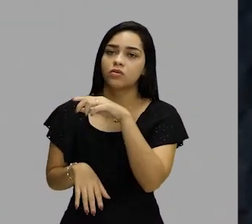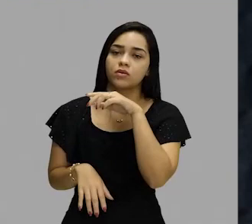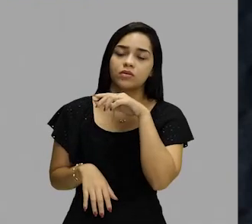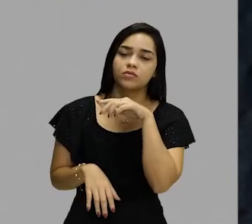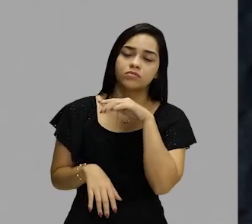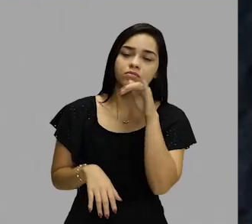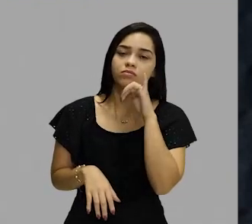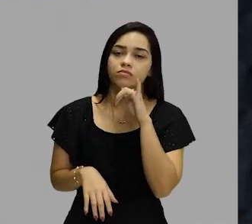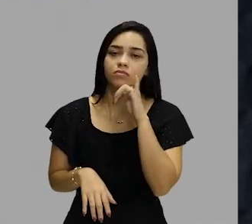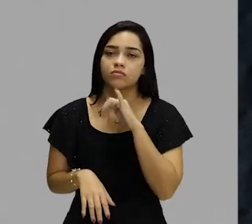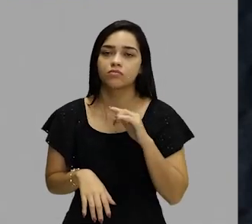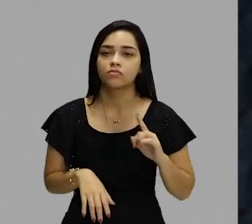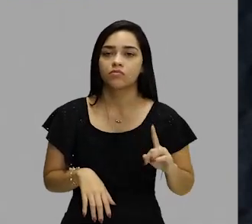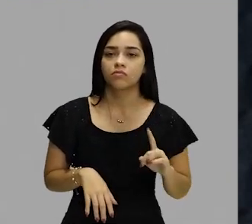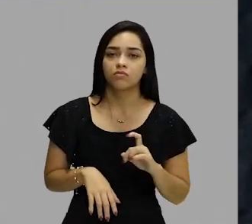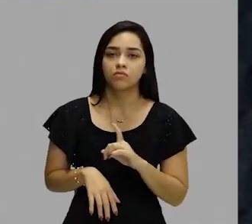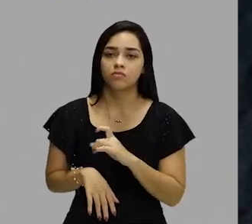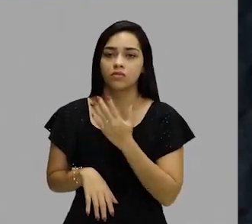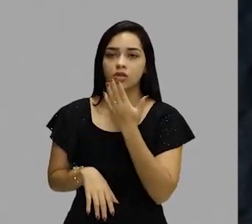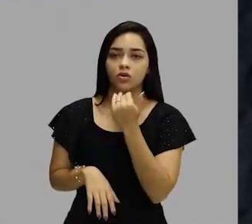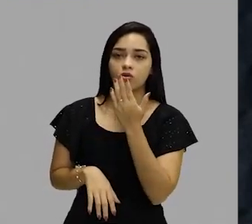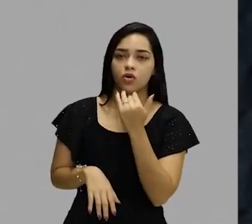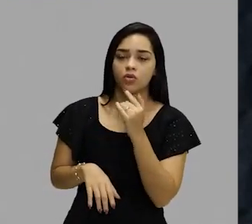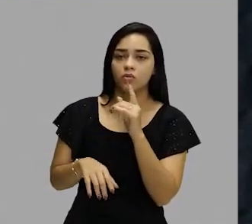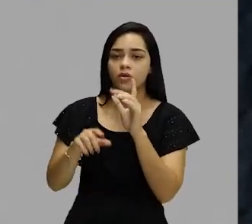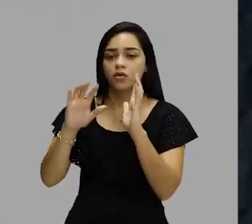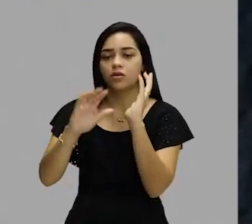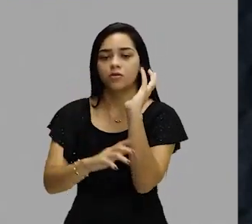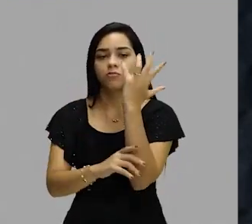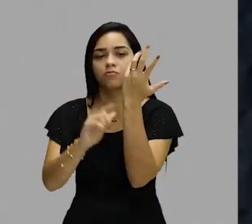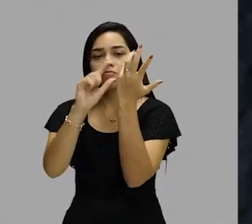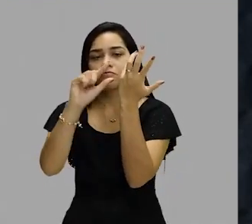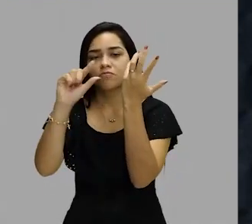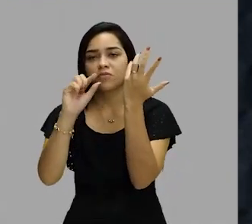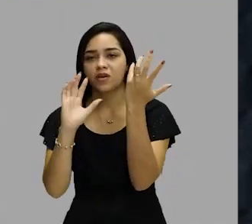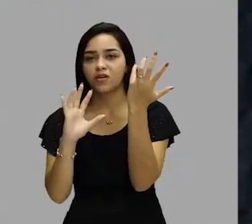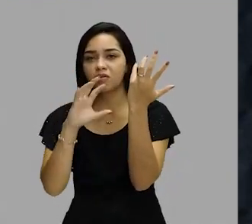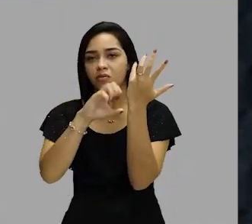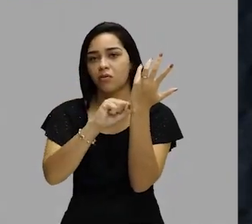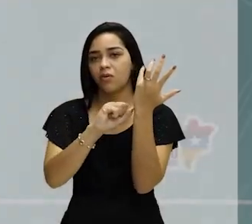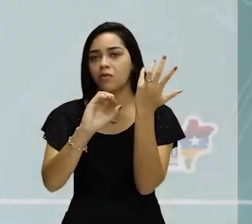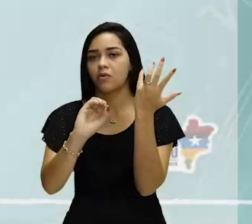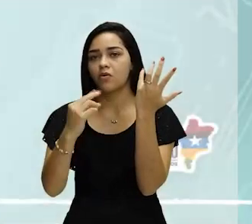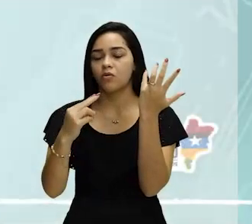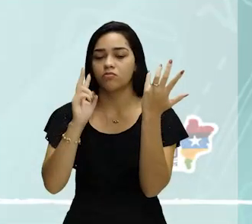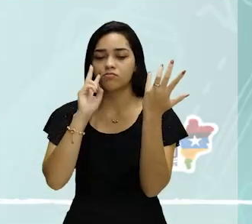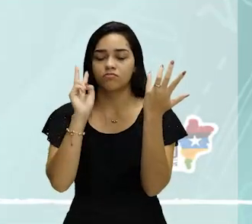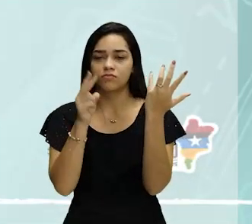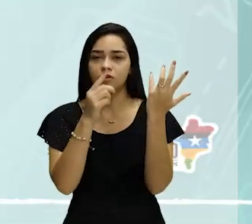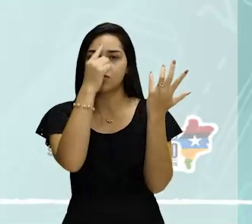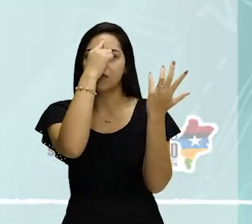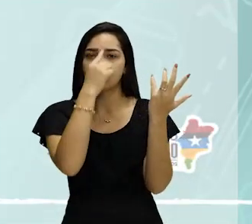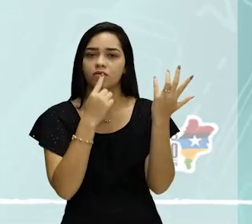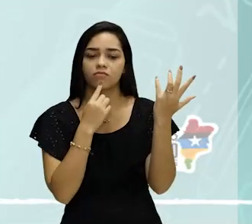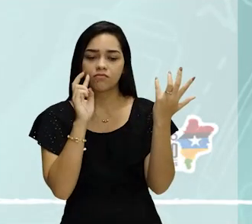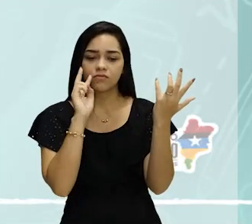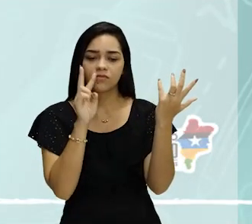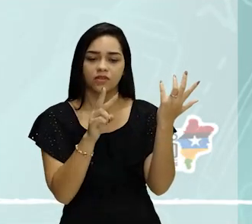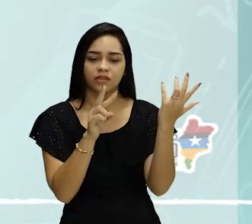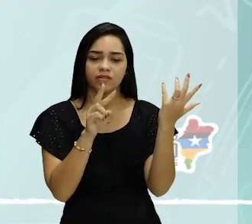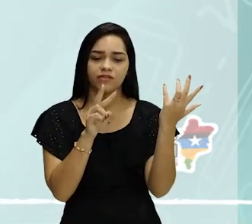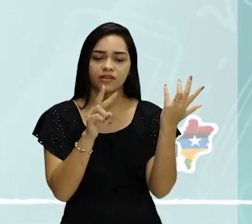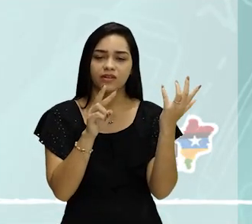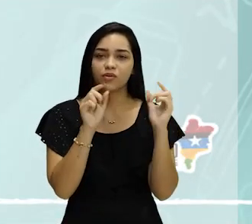lagarta que se alimenta de um vegetal, matando a plantinha, coitadinha, né, pessoal? Aí você olha para uma figura como essa, você